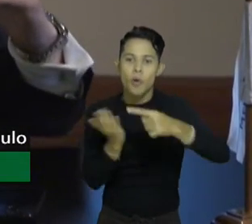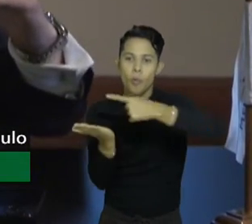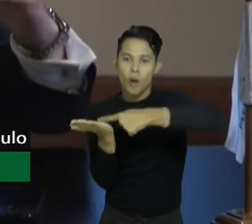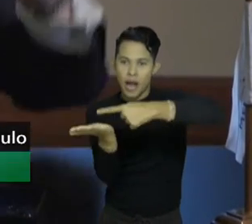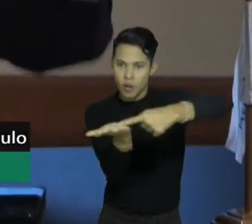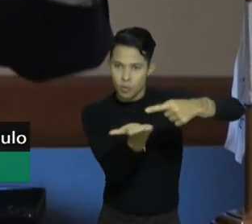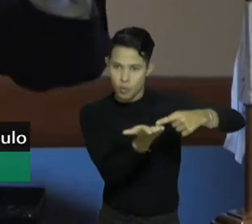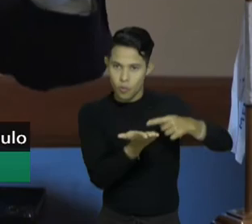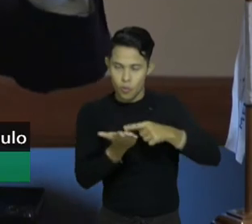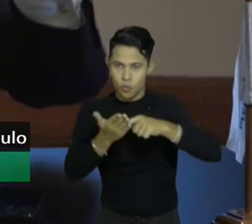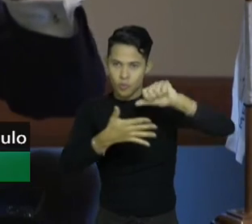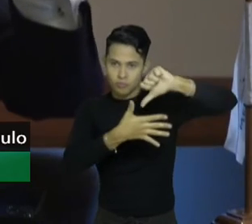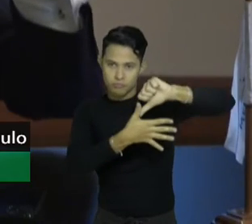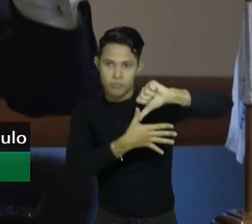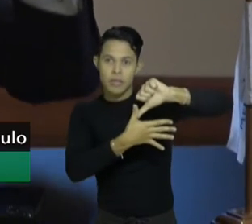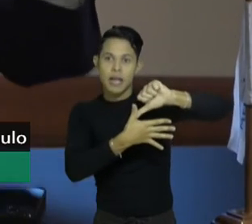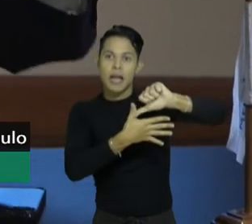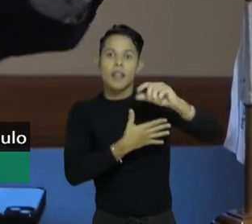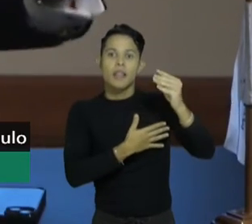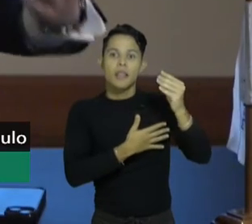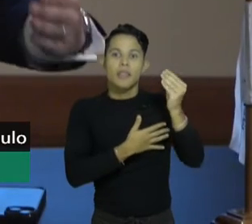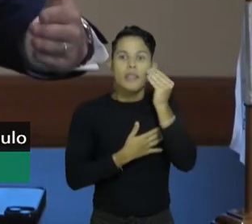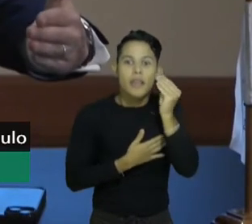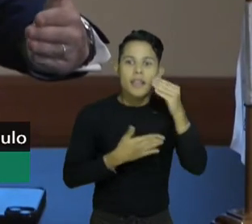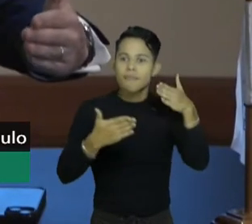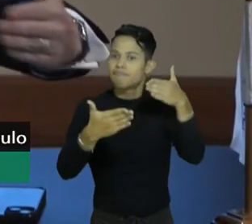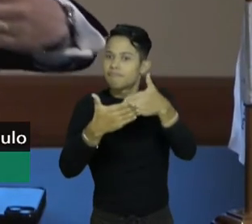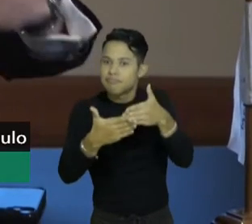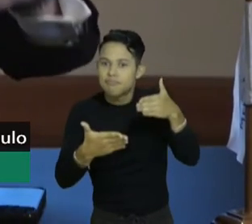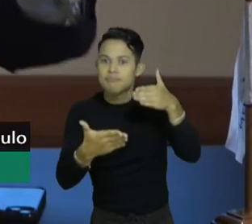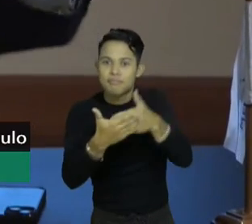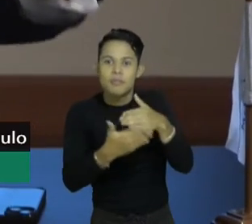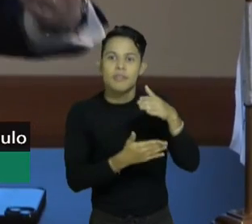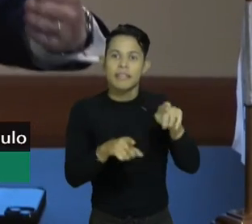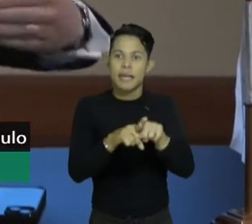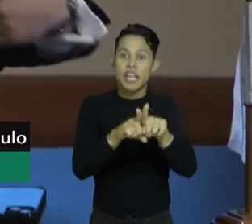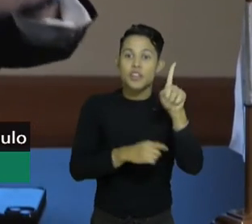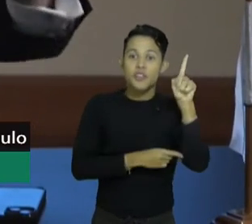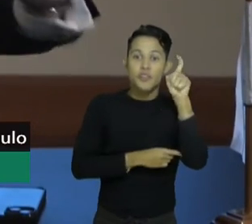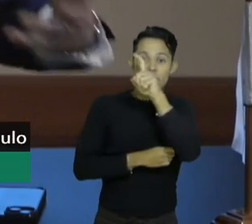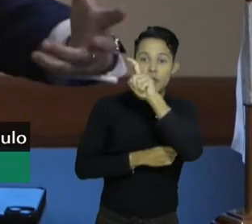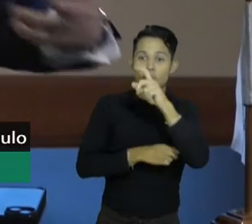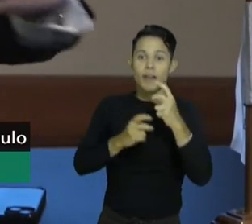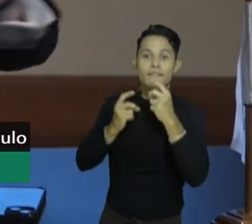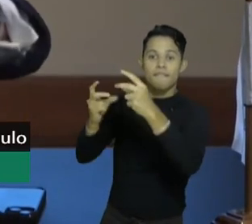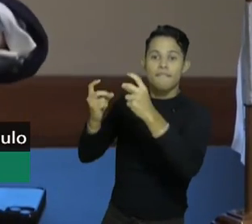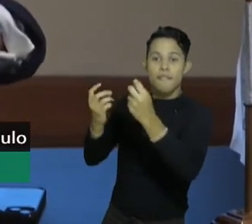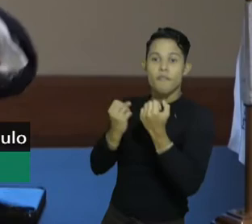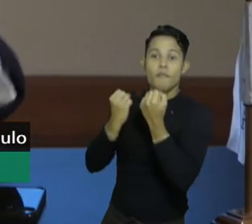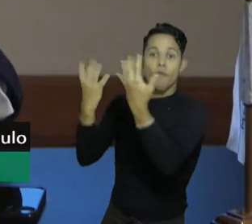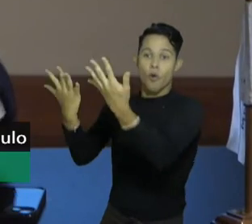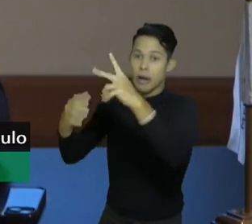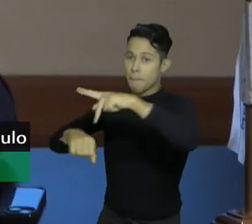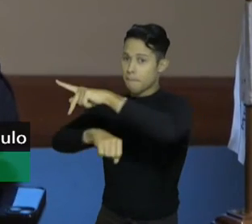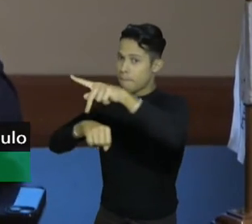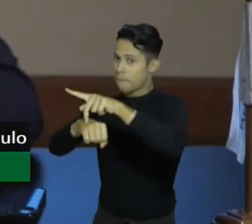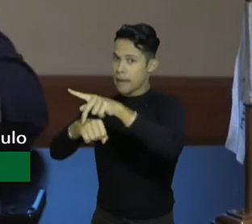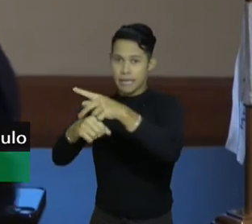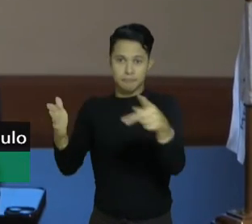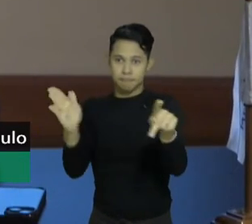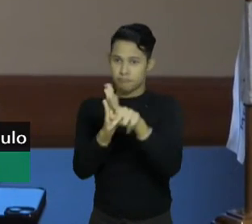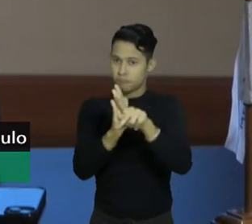para bloquear ou dificultar importações de outros blocos outros países que não fazem parte daquele